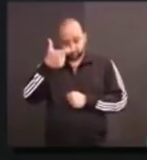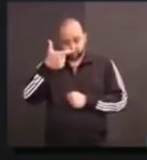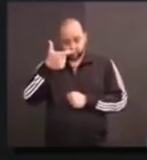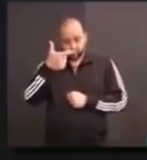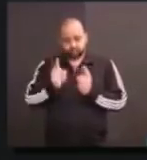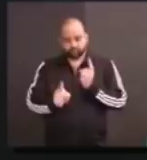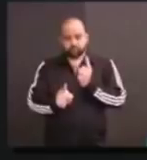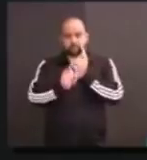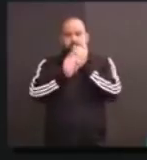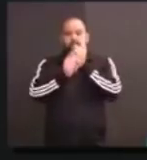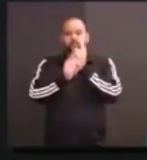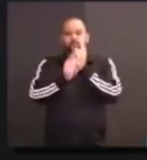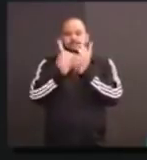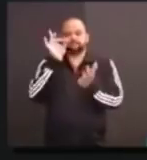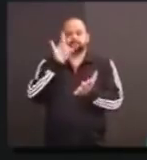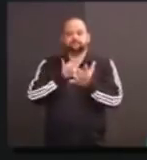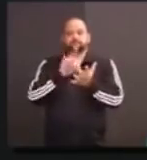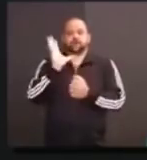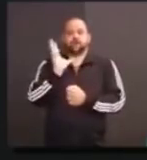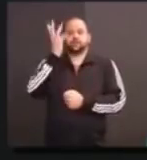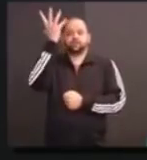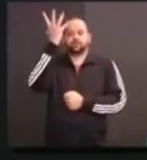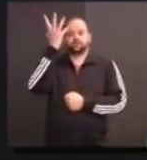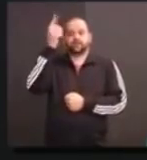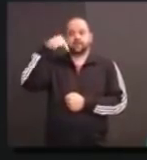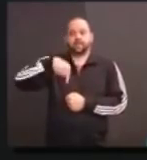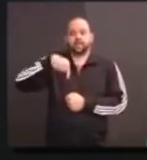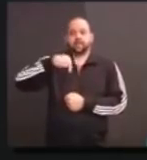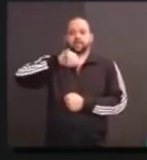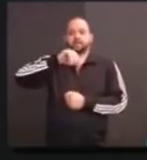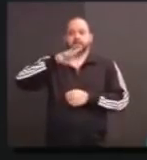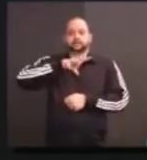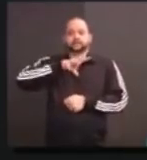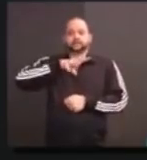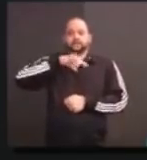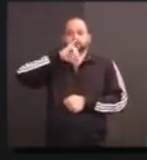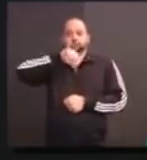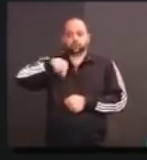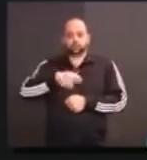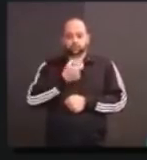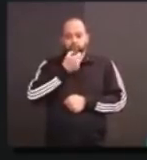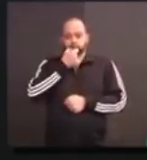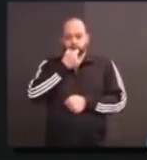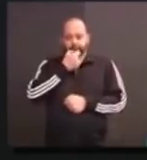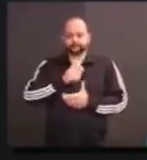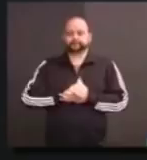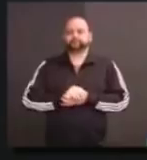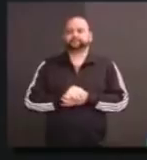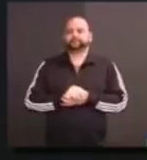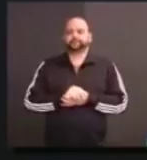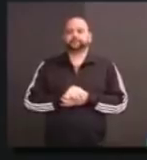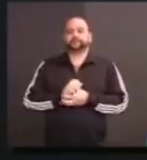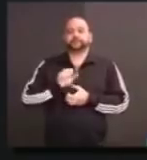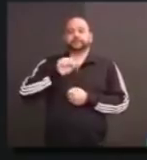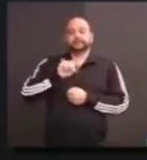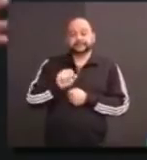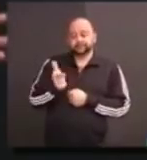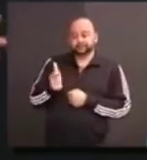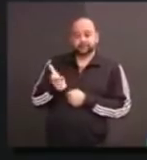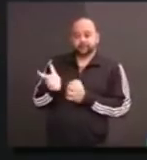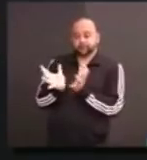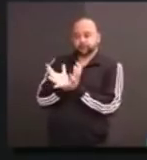realmente pudesse acontecer aqui em Jundiaí. Não fosse o esforço